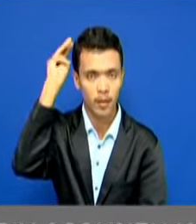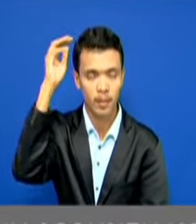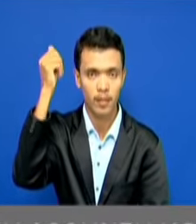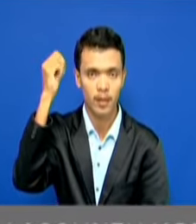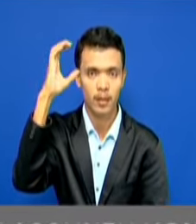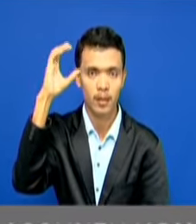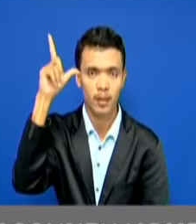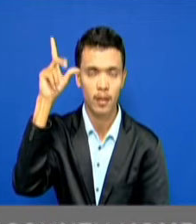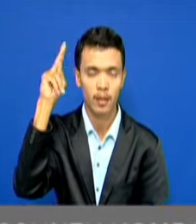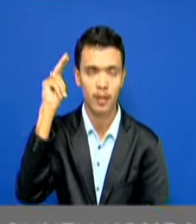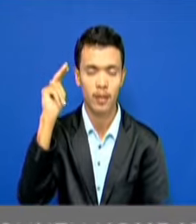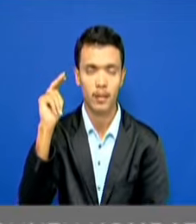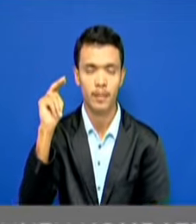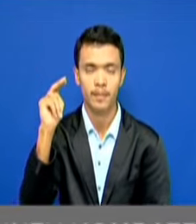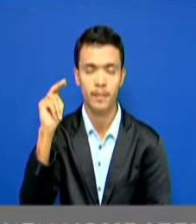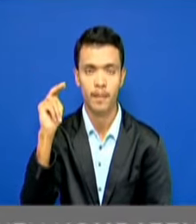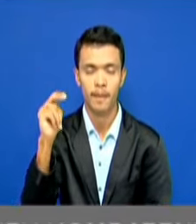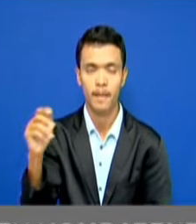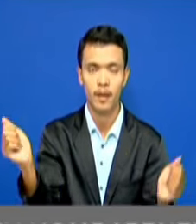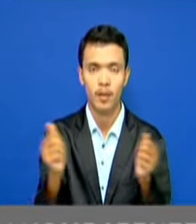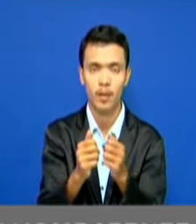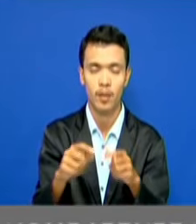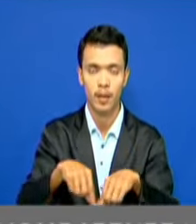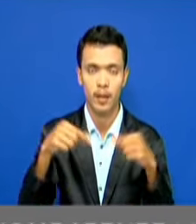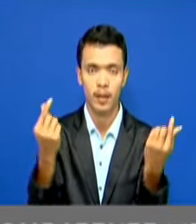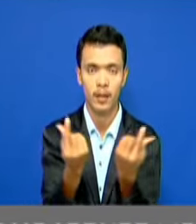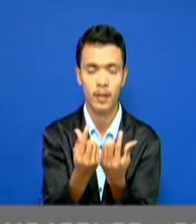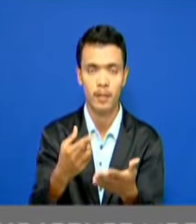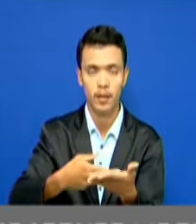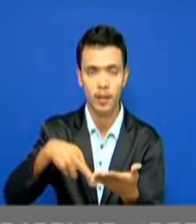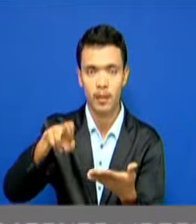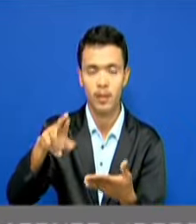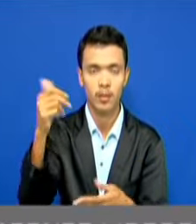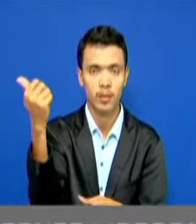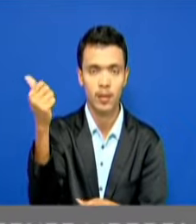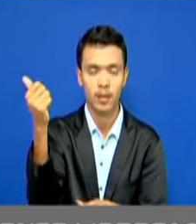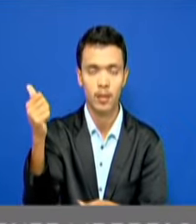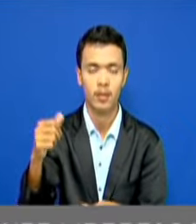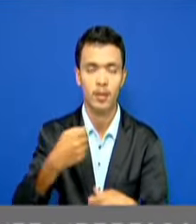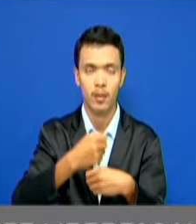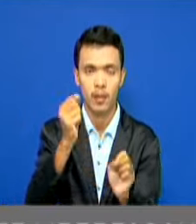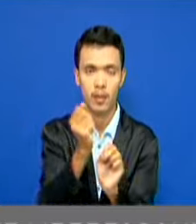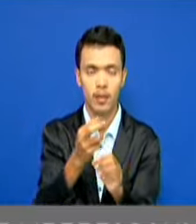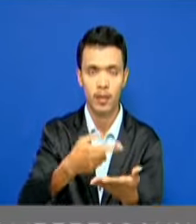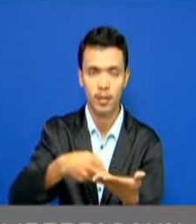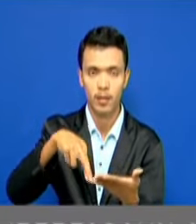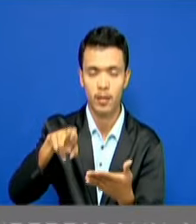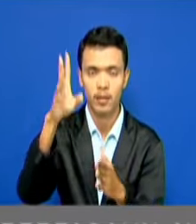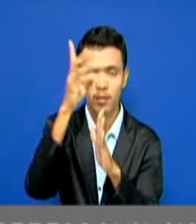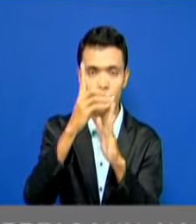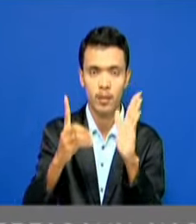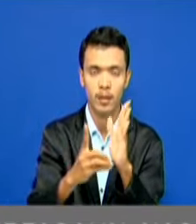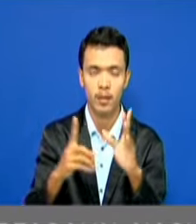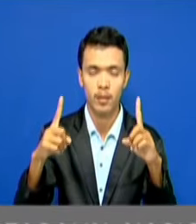Assuntos Combatentes Libertação Nacional, ro equipa verificador na Insanulu, halohela verificação ba dados provisório